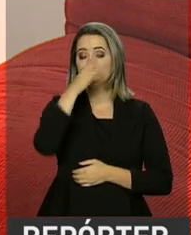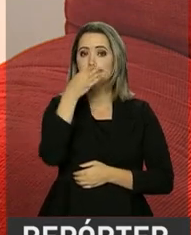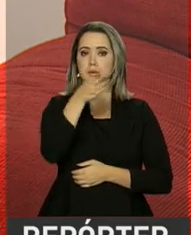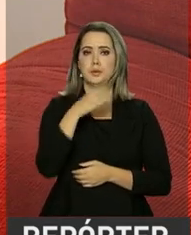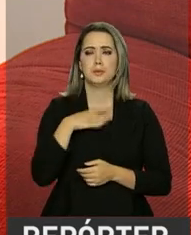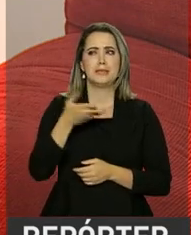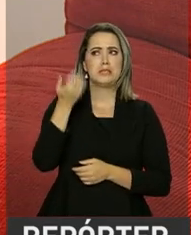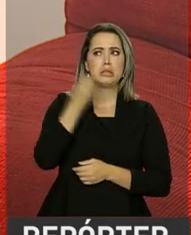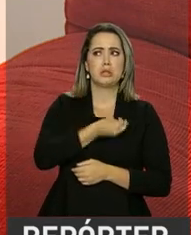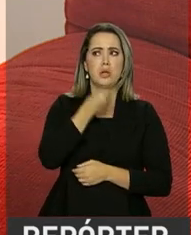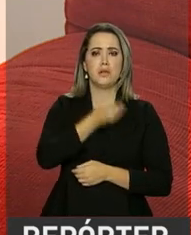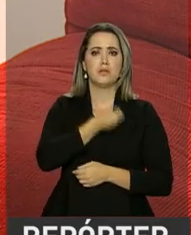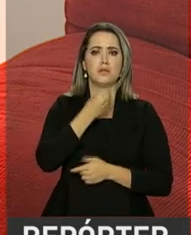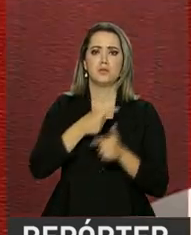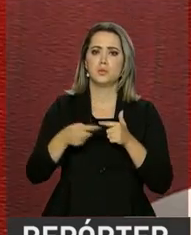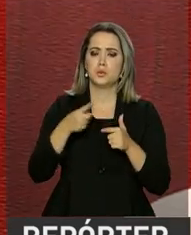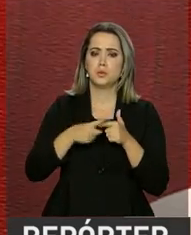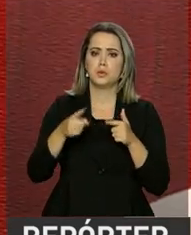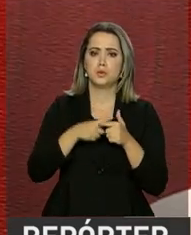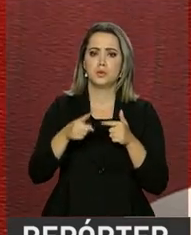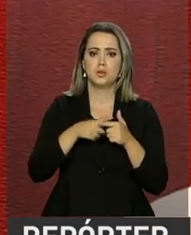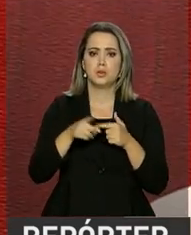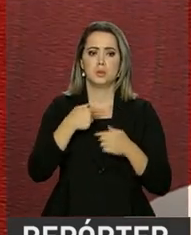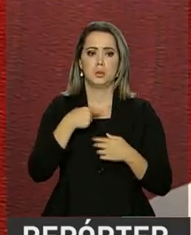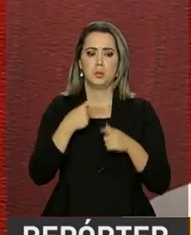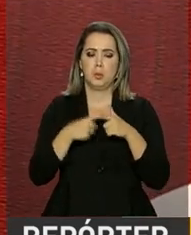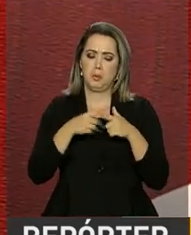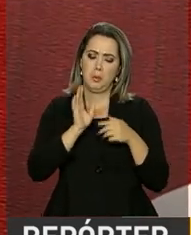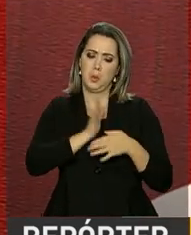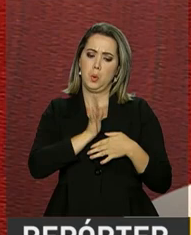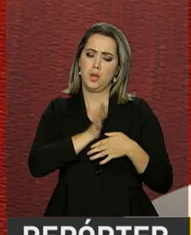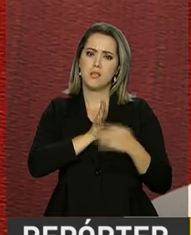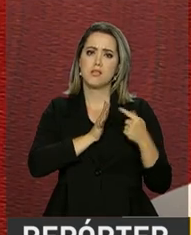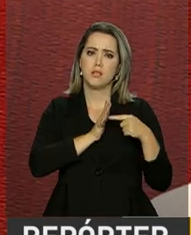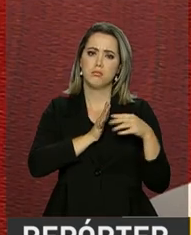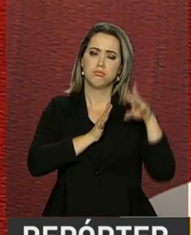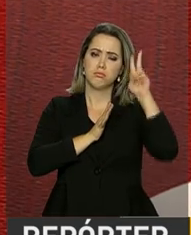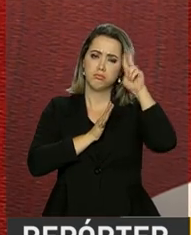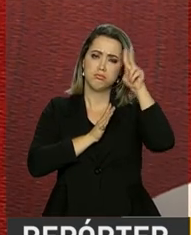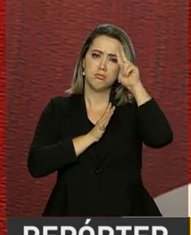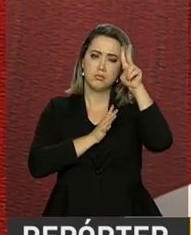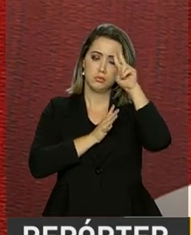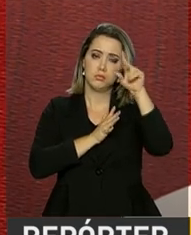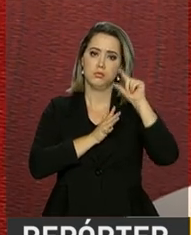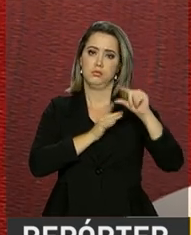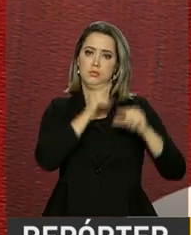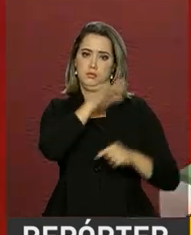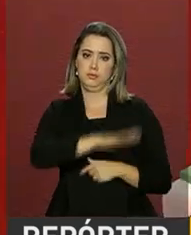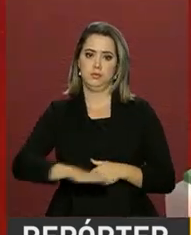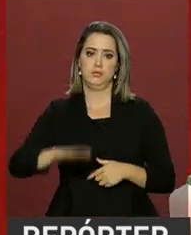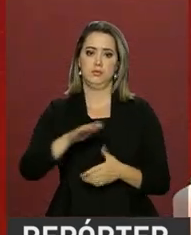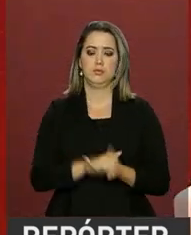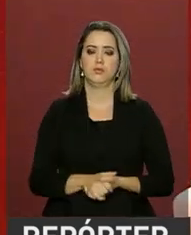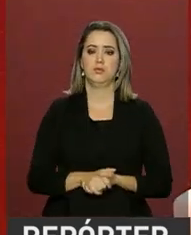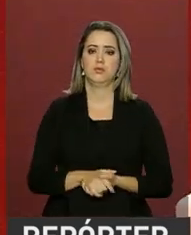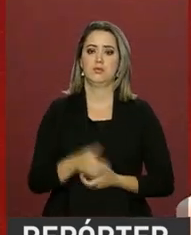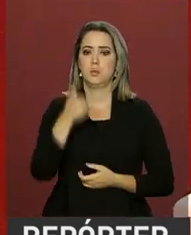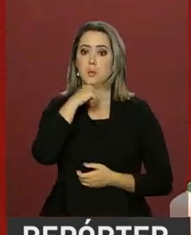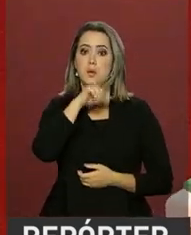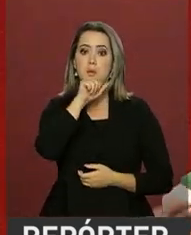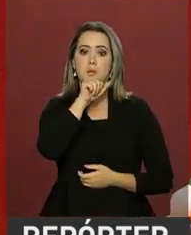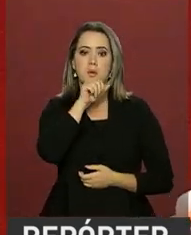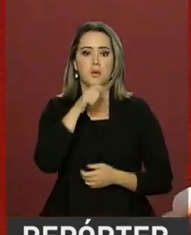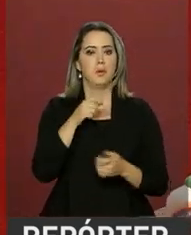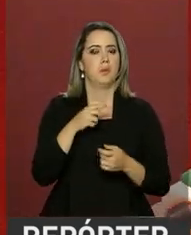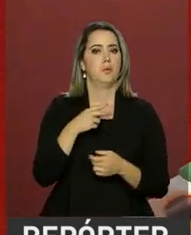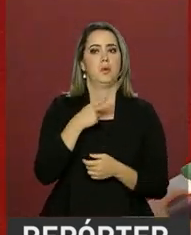restrições depois que uma bactéria chegou ao coração ainda estão frescas na memória da pequena Ana Júlia minha mãe não deixava